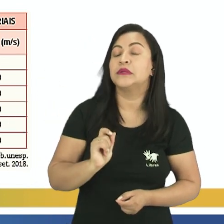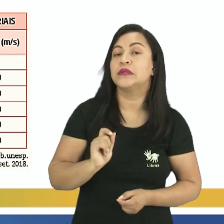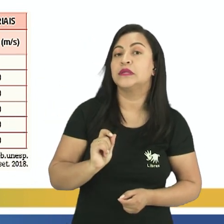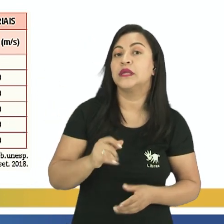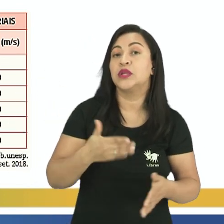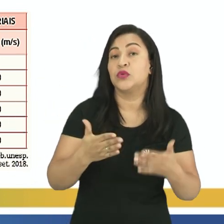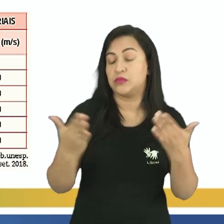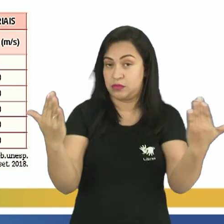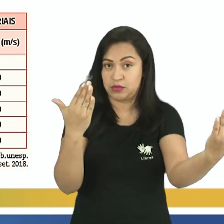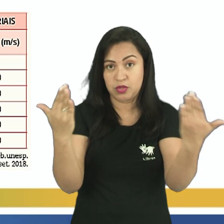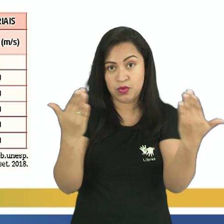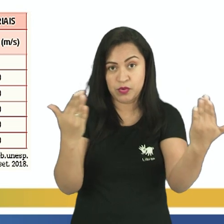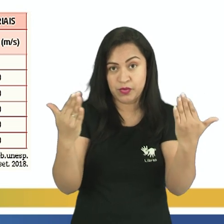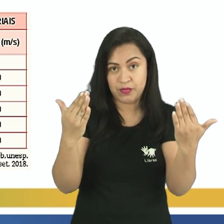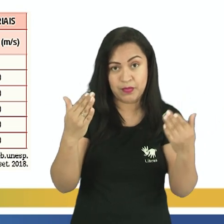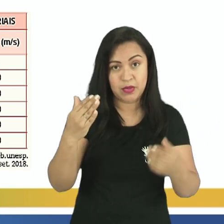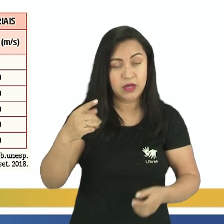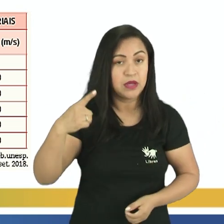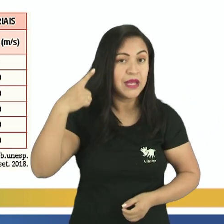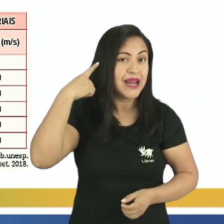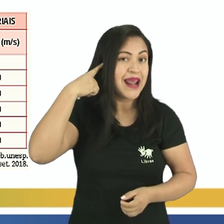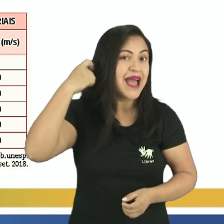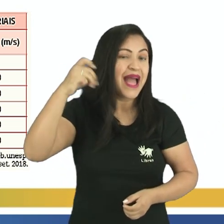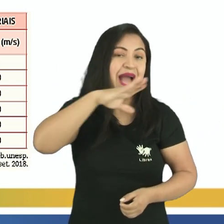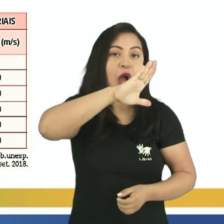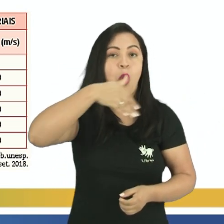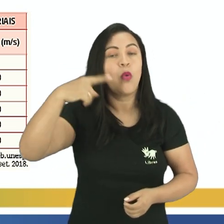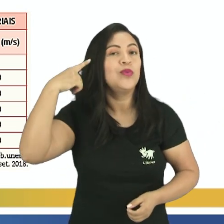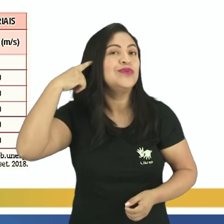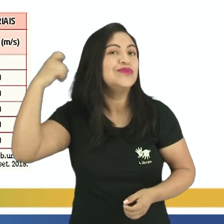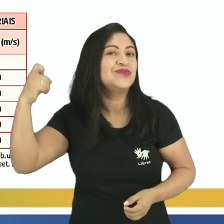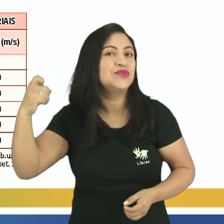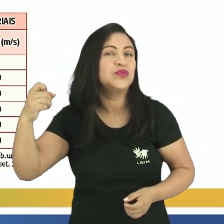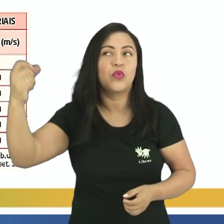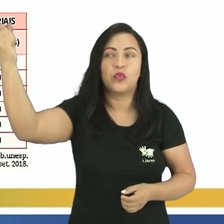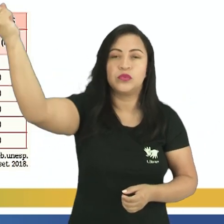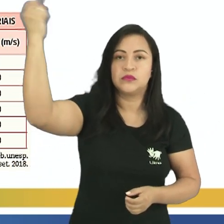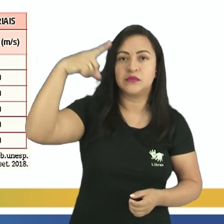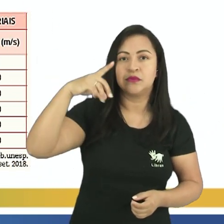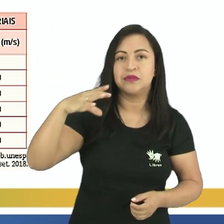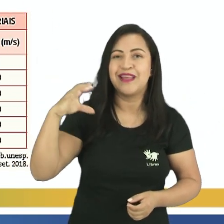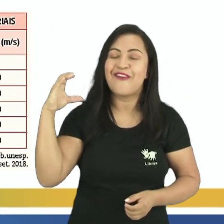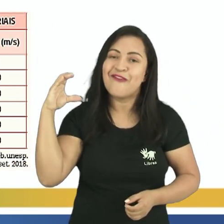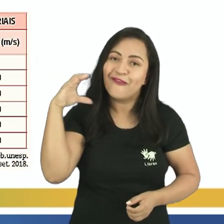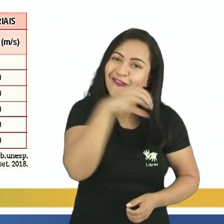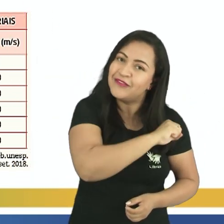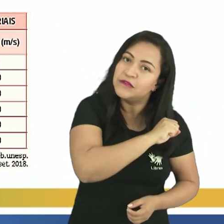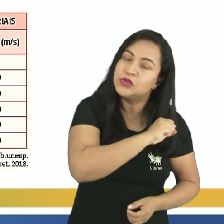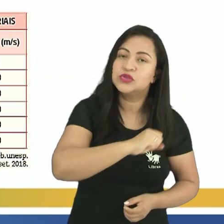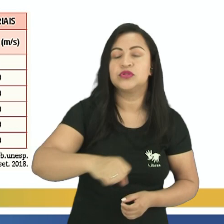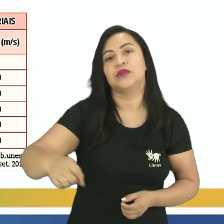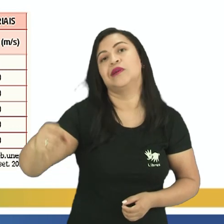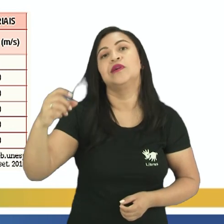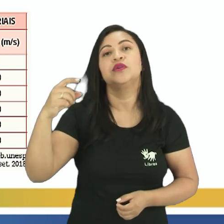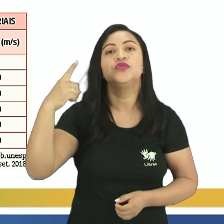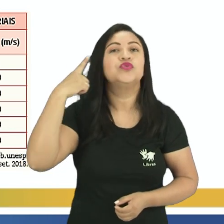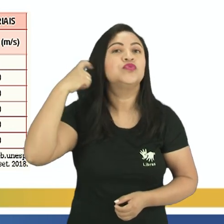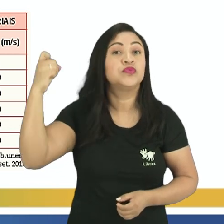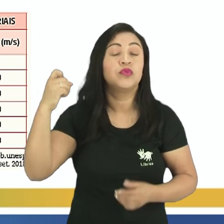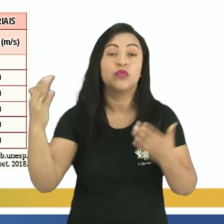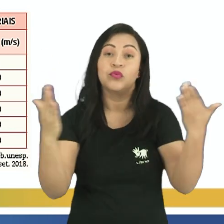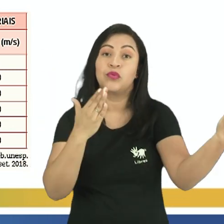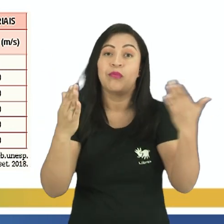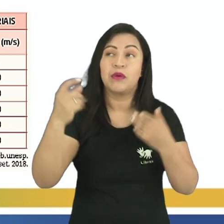gente compara a onda sonora com a luz, a velocidade do som é muito menor quando a gente compara com